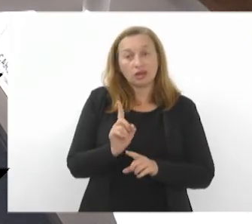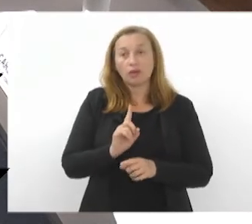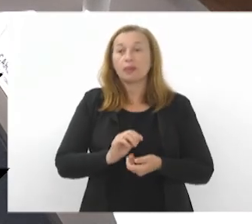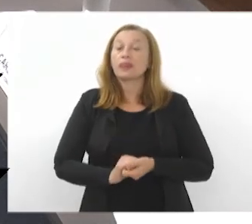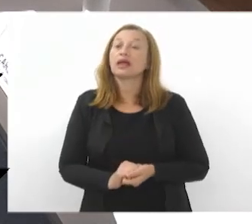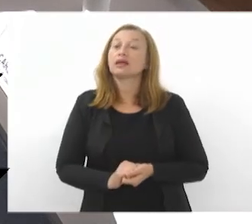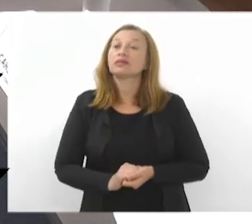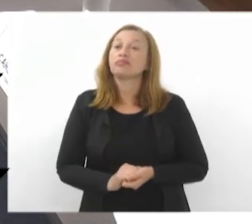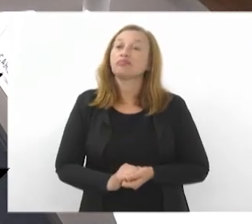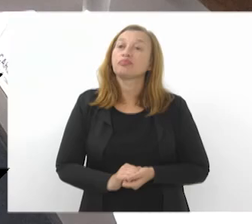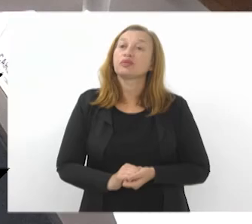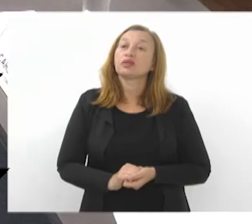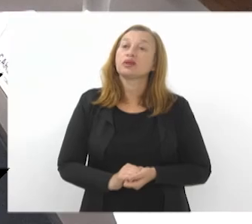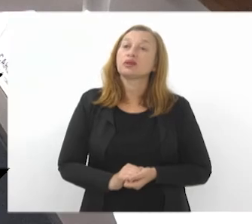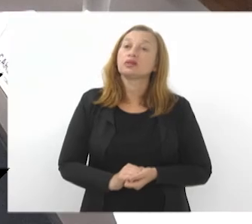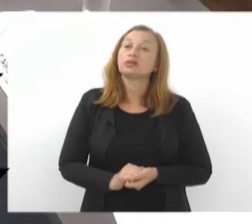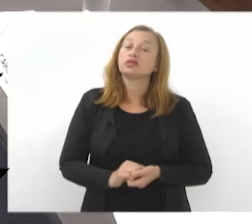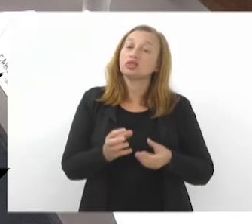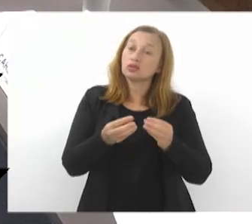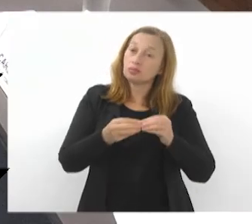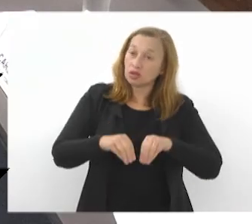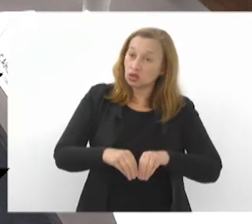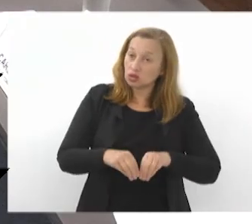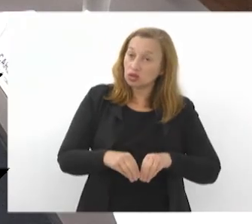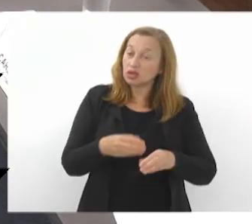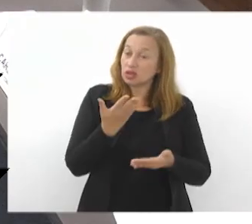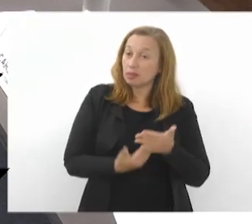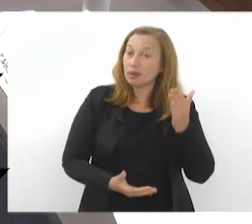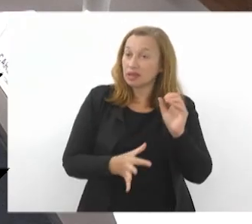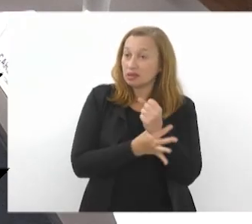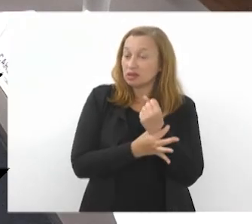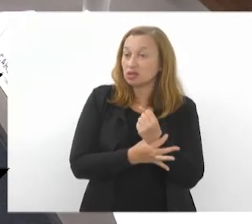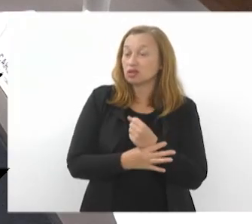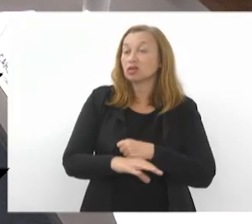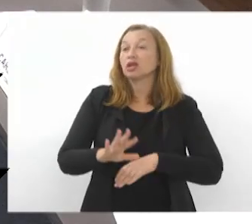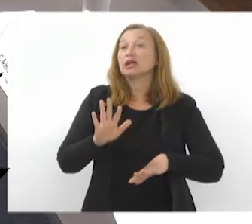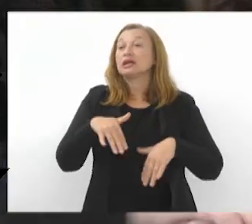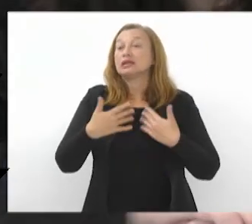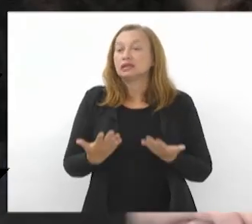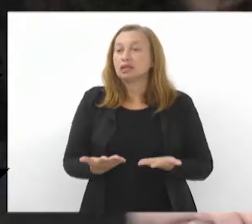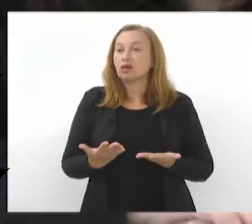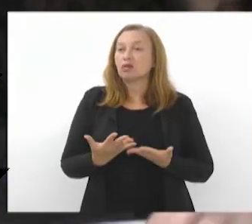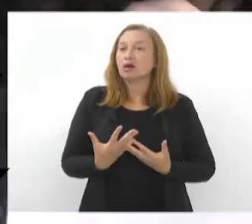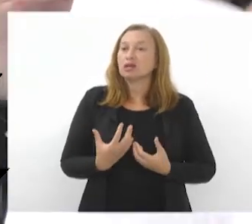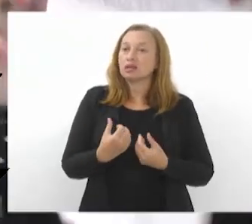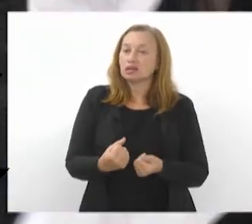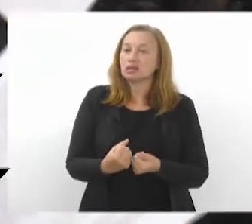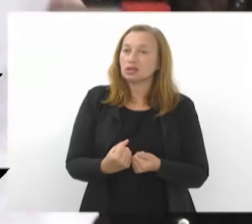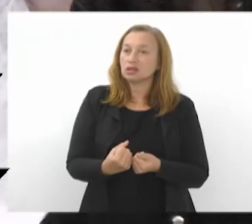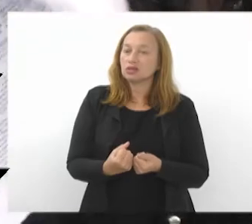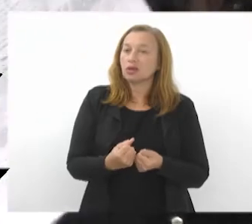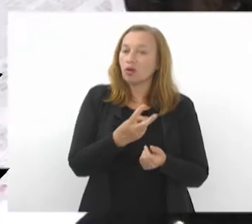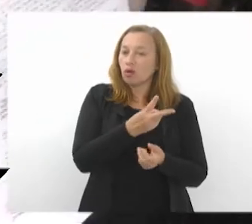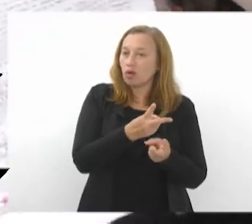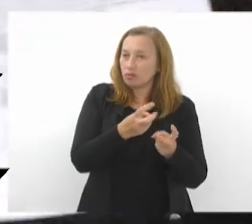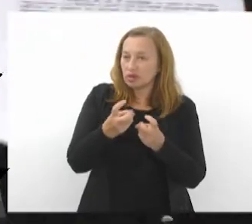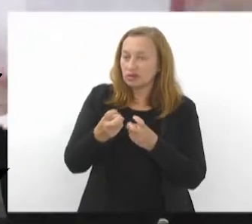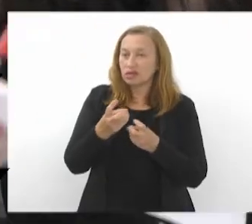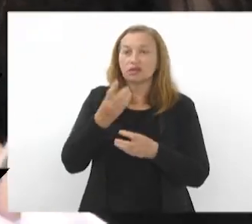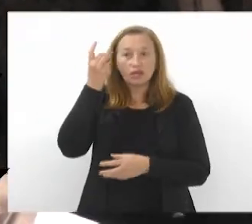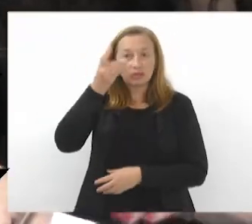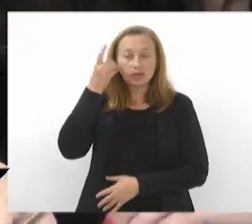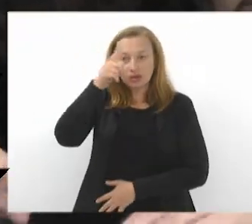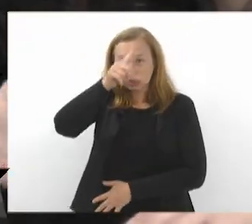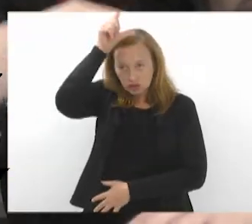Senão a gente ultrapassa o princípio da coisa julgada, perde a segurança jurídica. Ok, presidente. Então, acatando, né, as observações do deputado